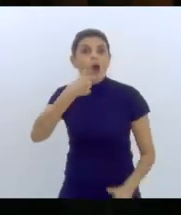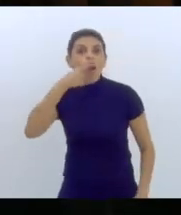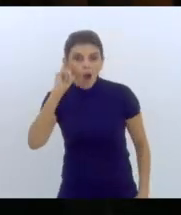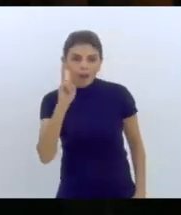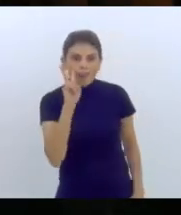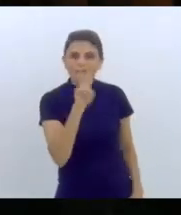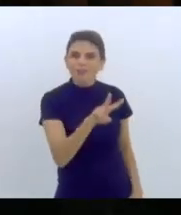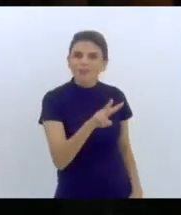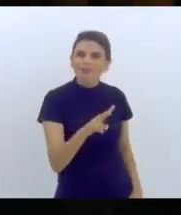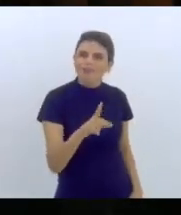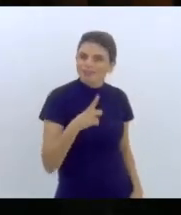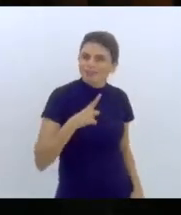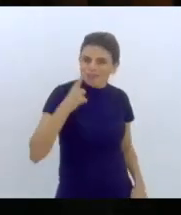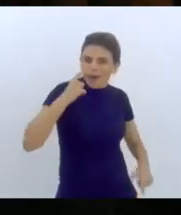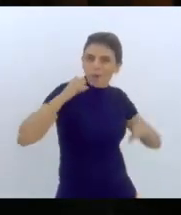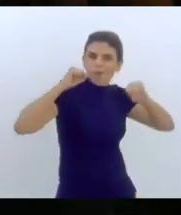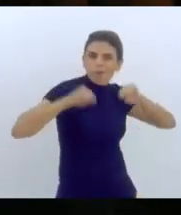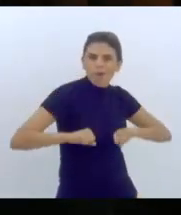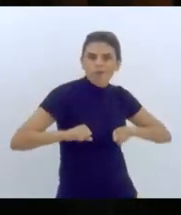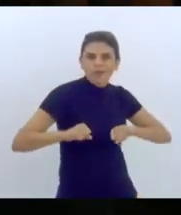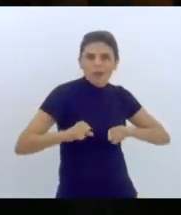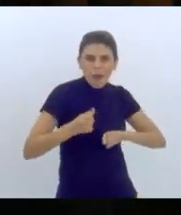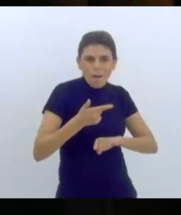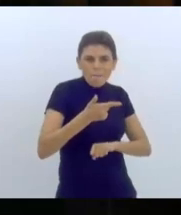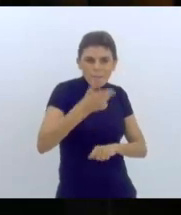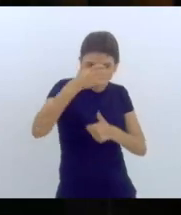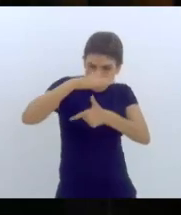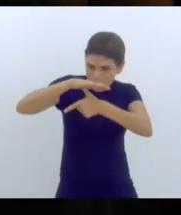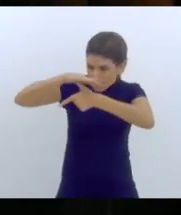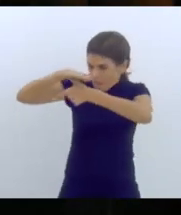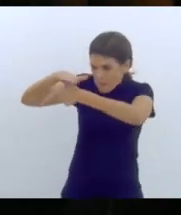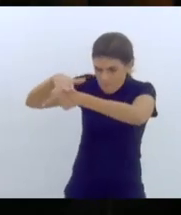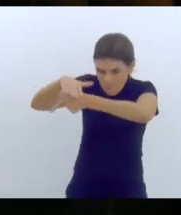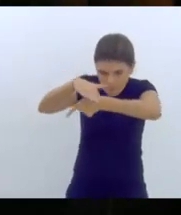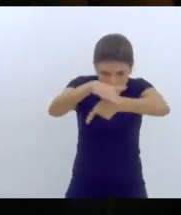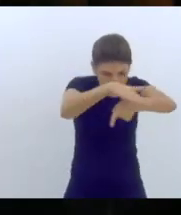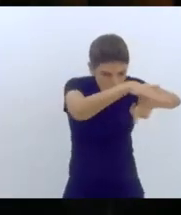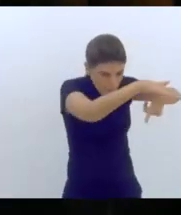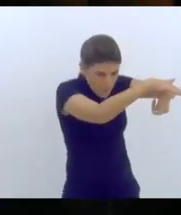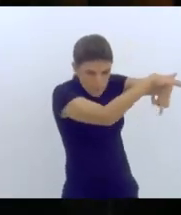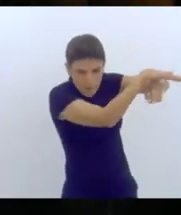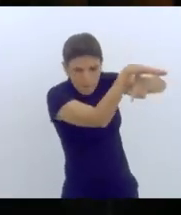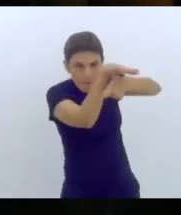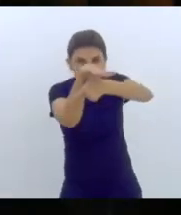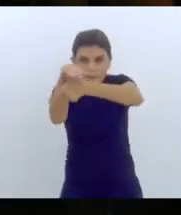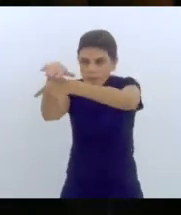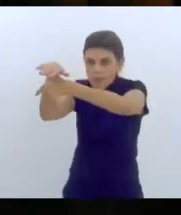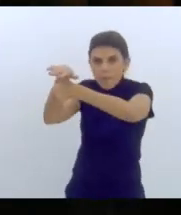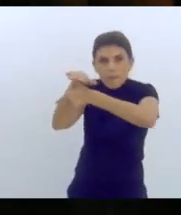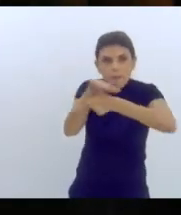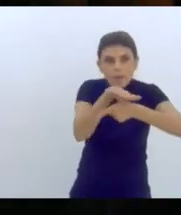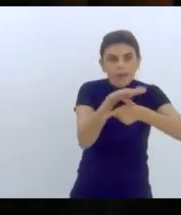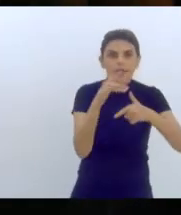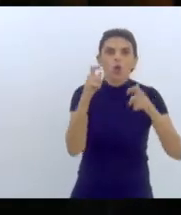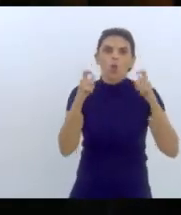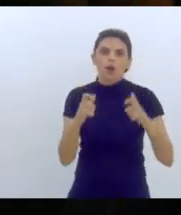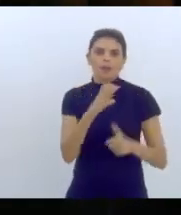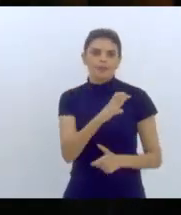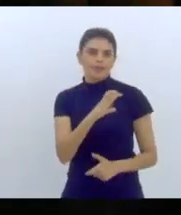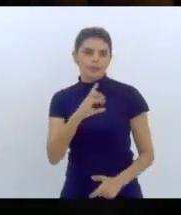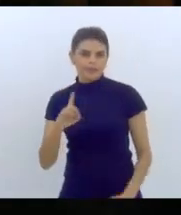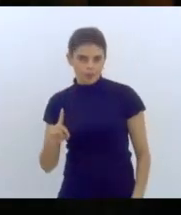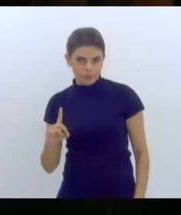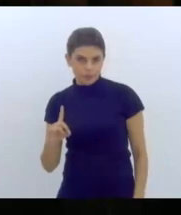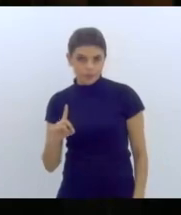ontem, os tiros dados do helicóptero, utilizados como plataforma de tiro na Cidade de Deus,